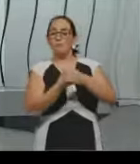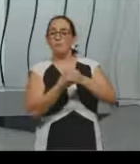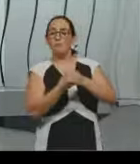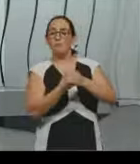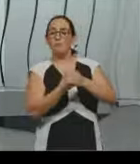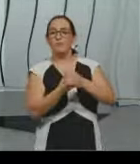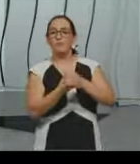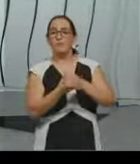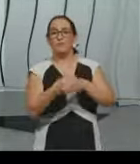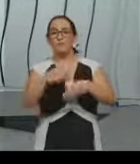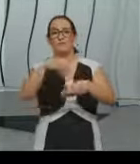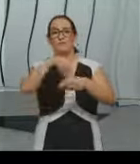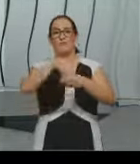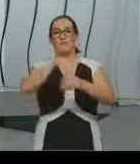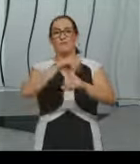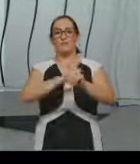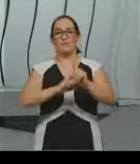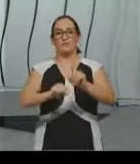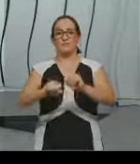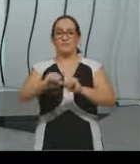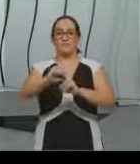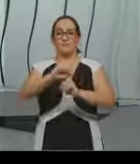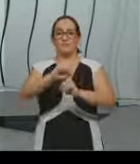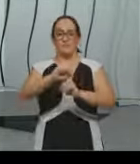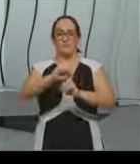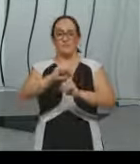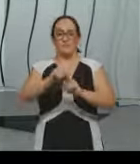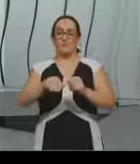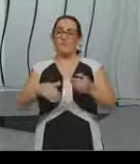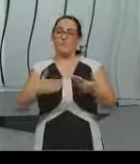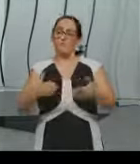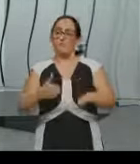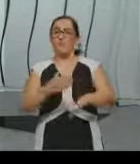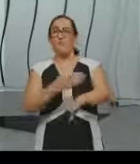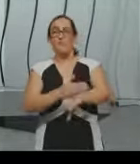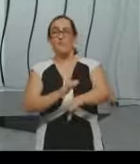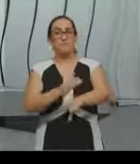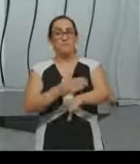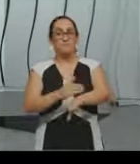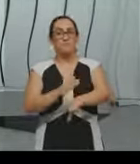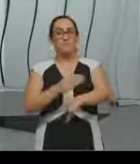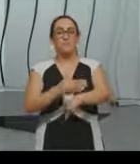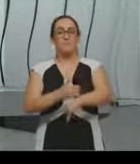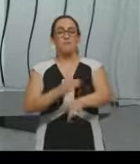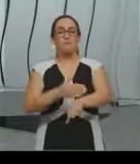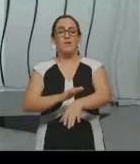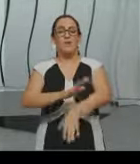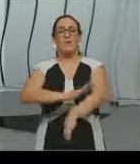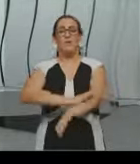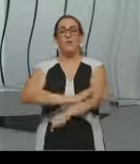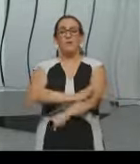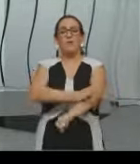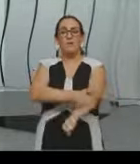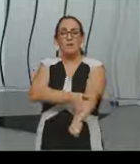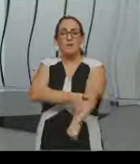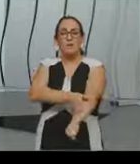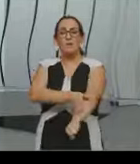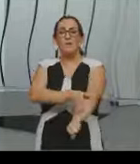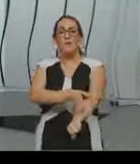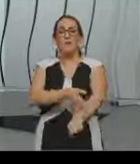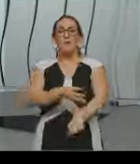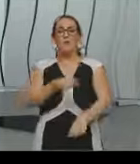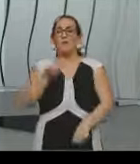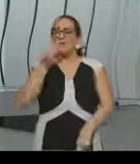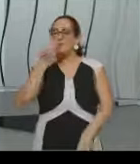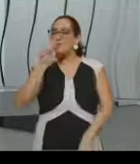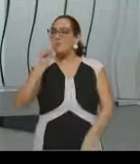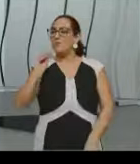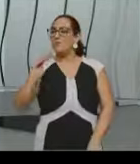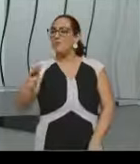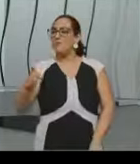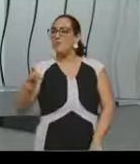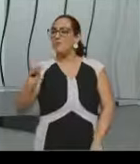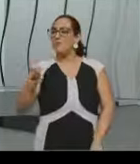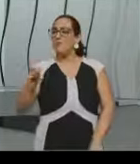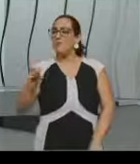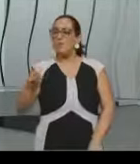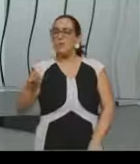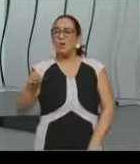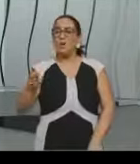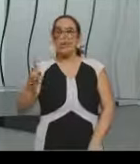toda a situação atual, né? A gente fala das práticas de racismo, da prática de exclusão, ou seja, o nosso